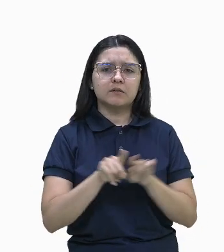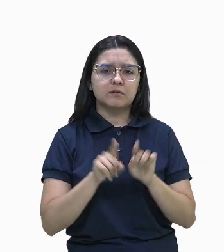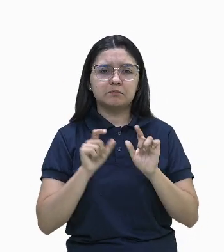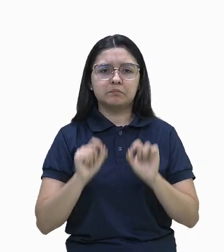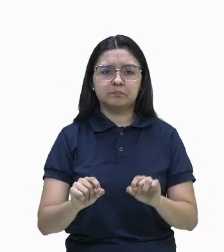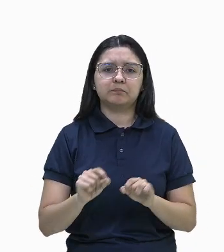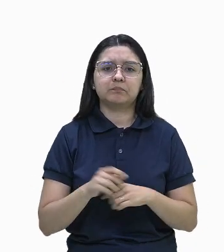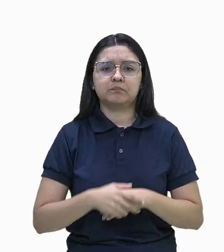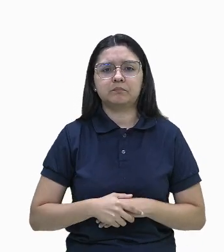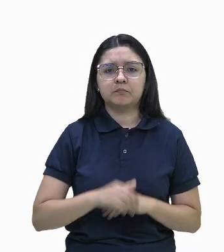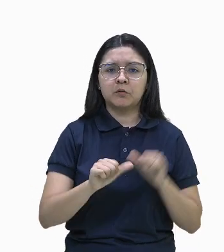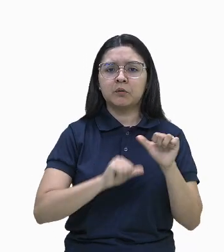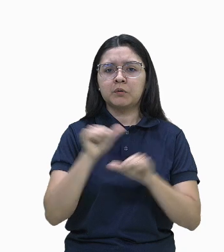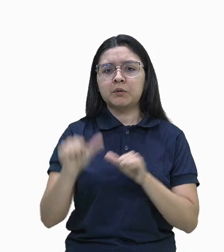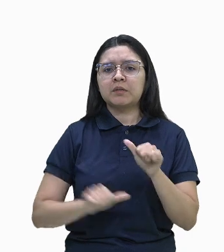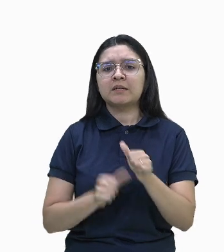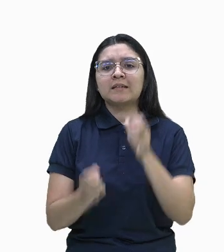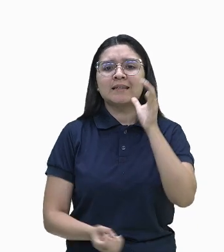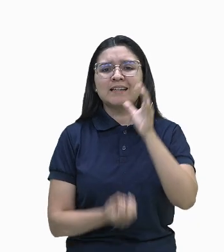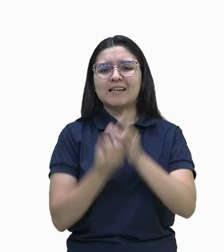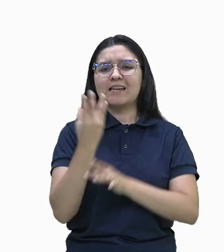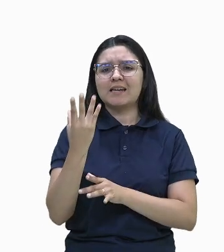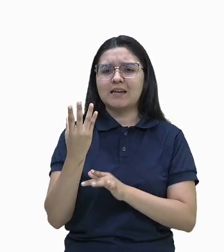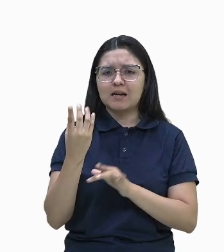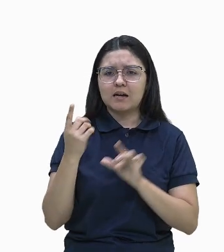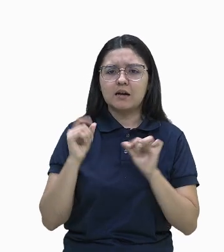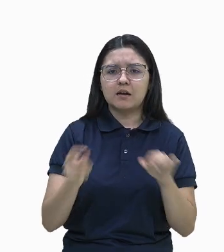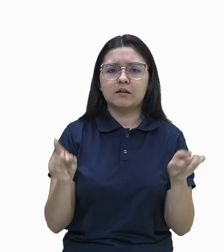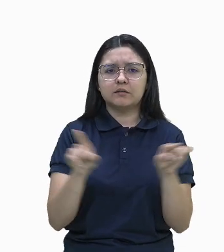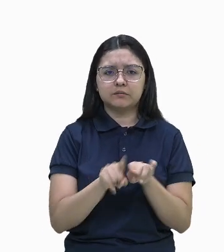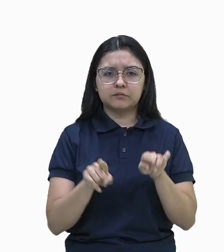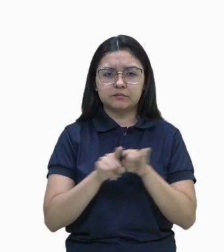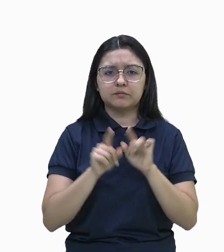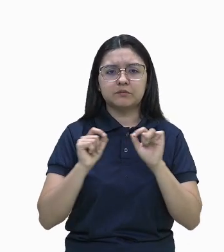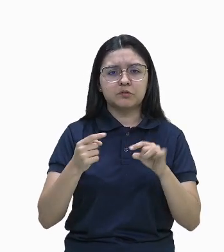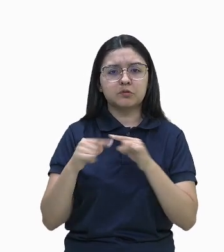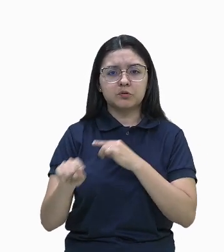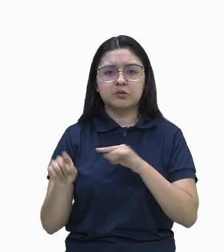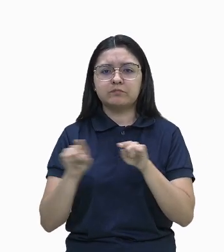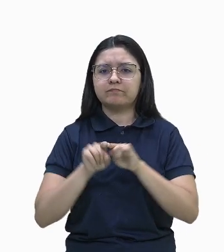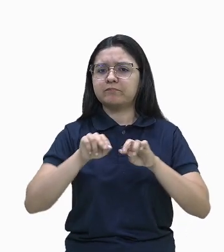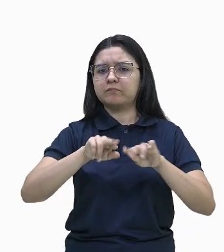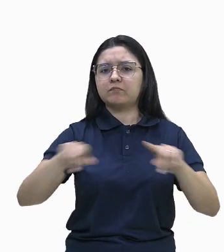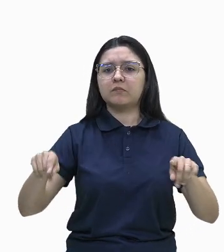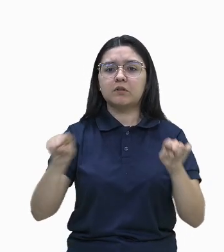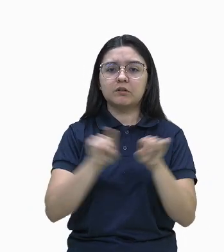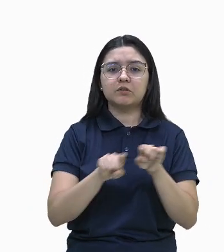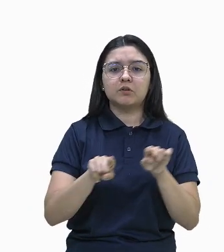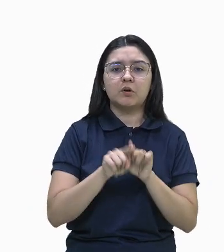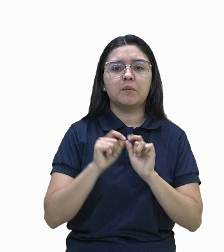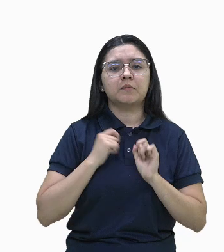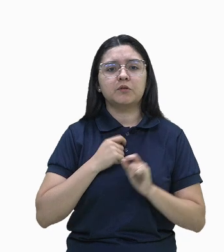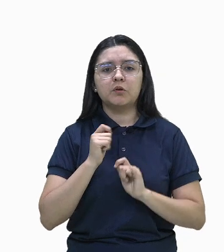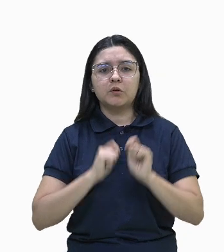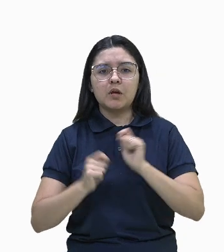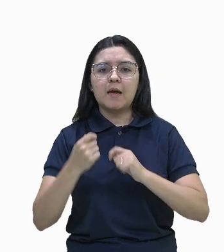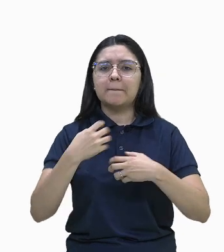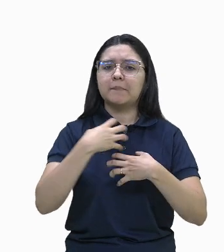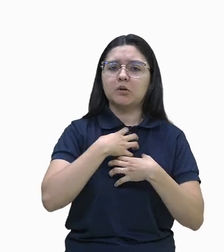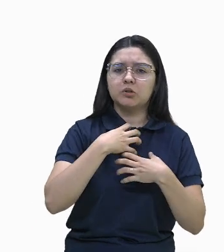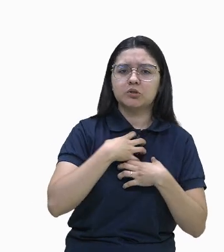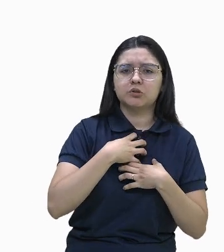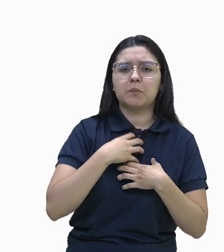psicofísicos alterados, de criar situações que disseminam discordâncias diversas de ordem econômica,